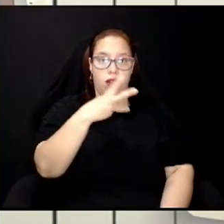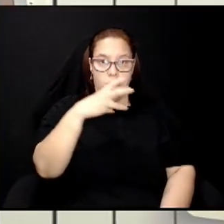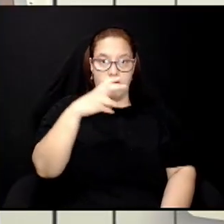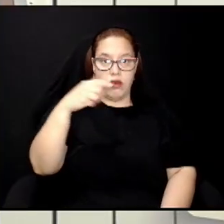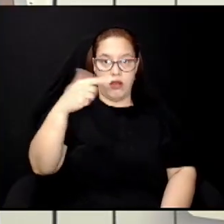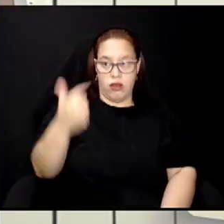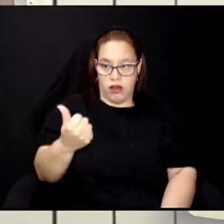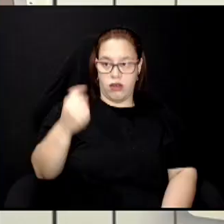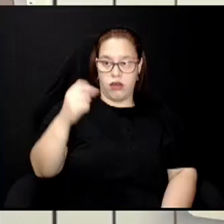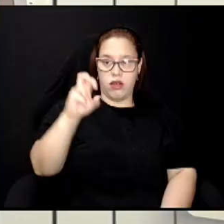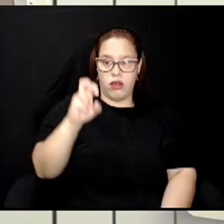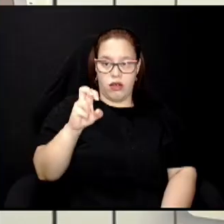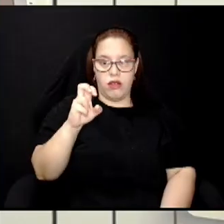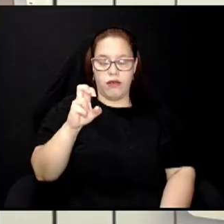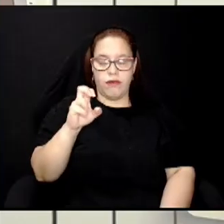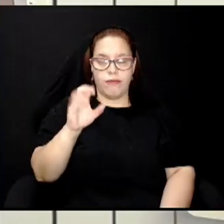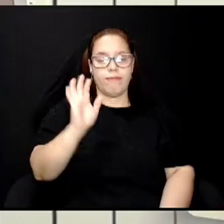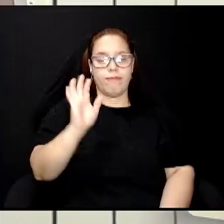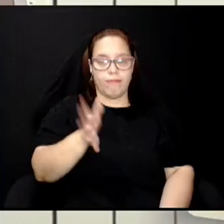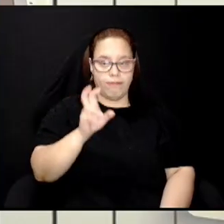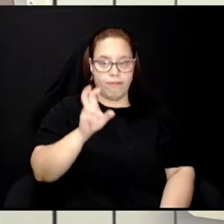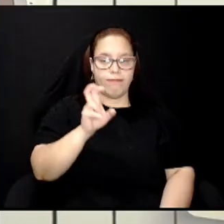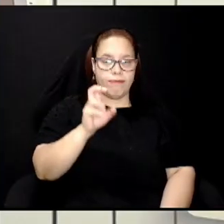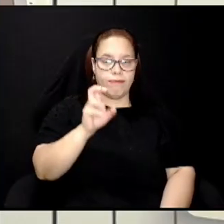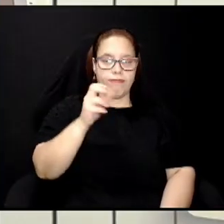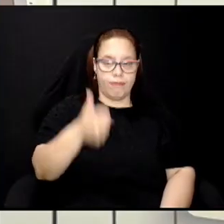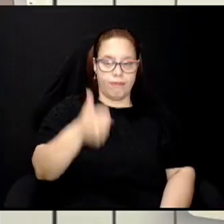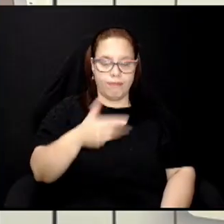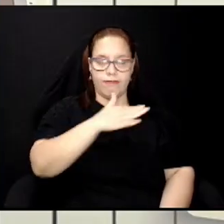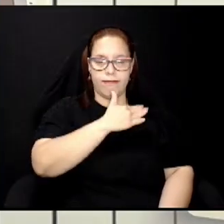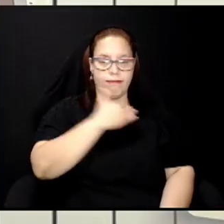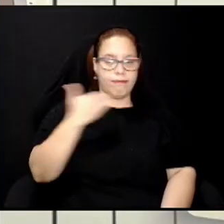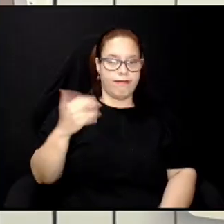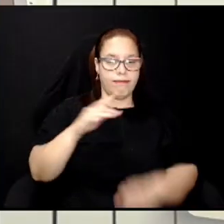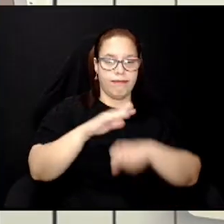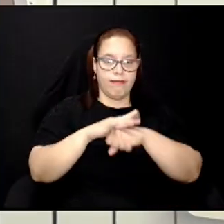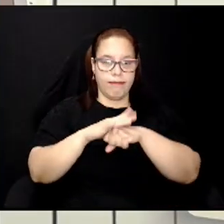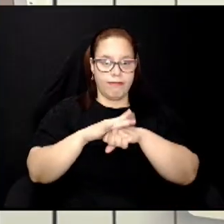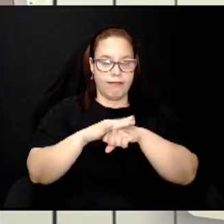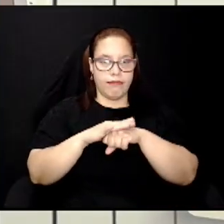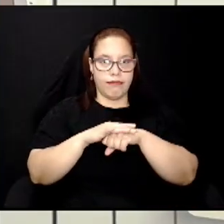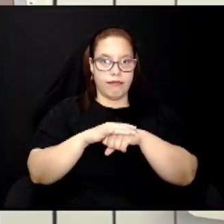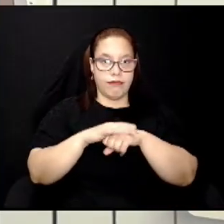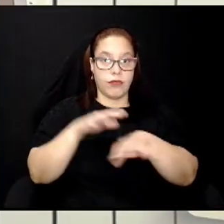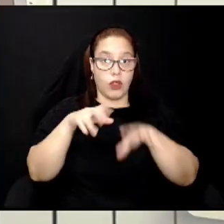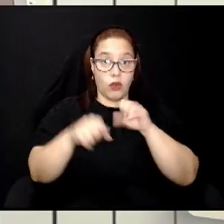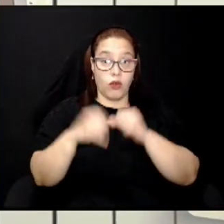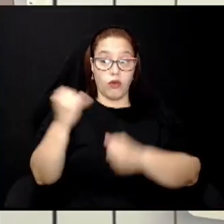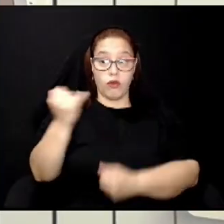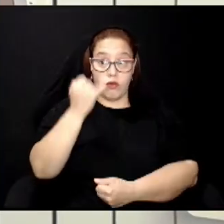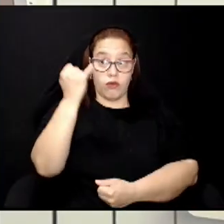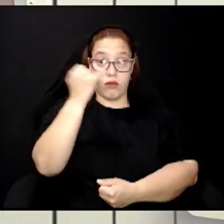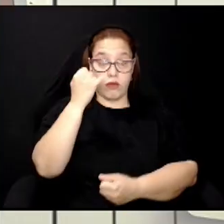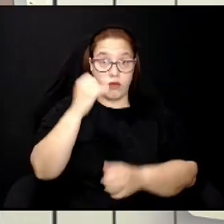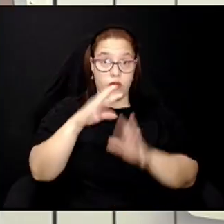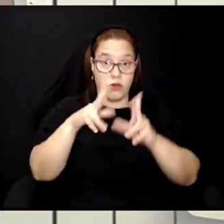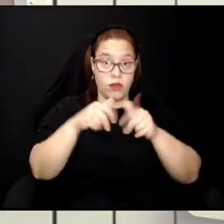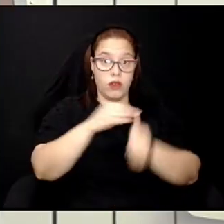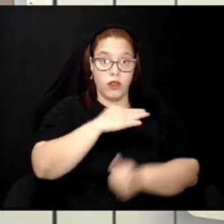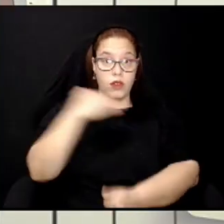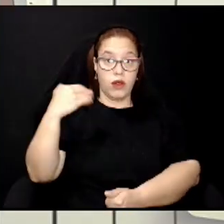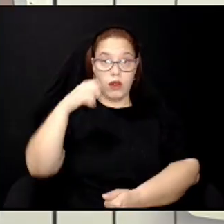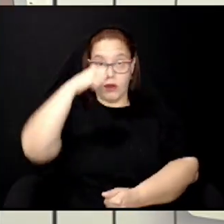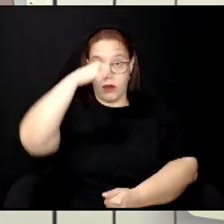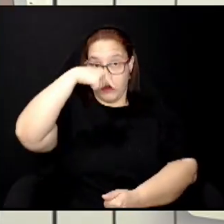365 casos e 52 mortes pela doença. Informação importante: do total de mortes por gripe neste